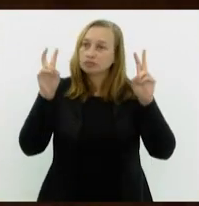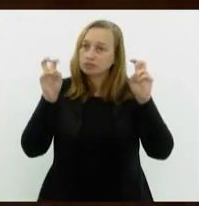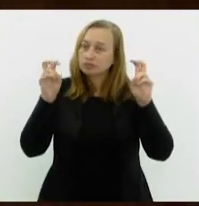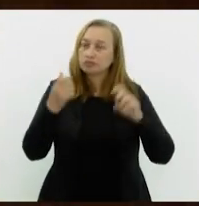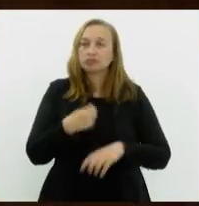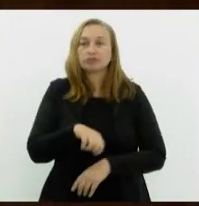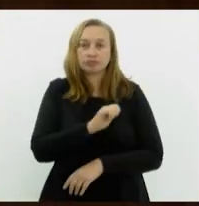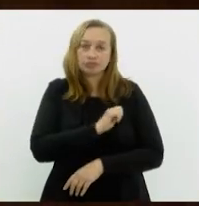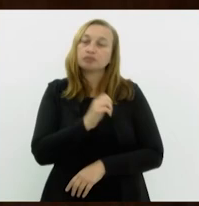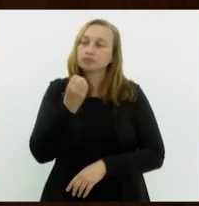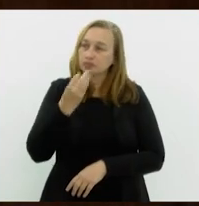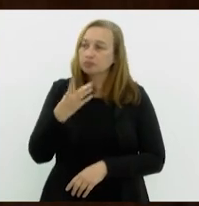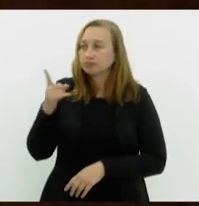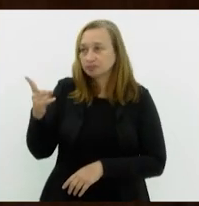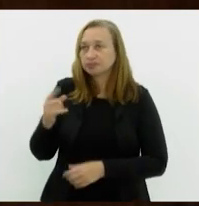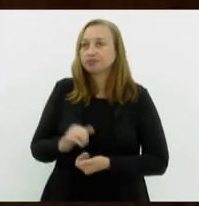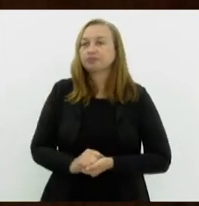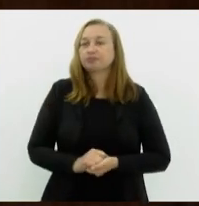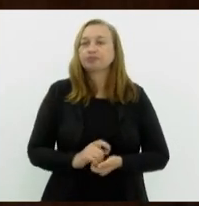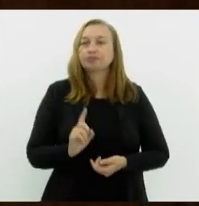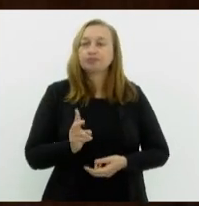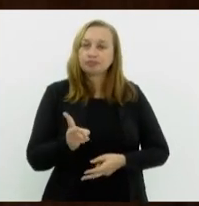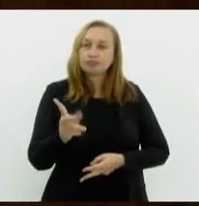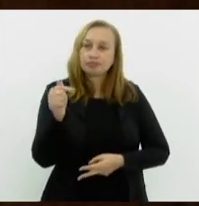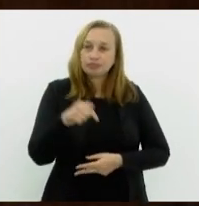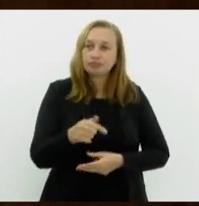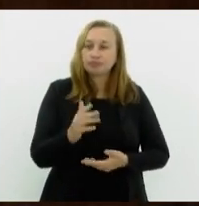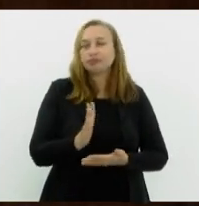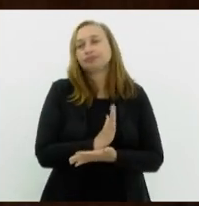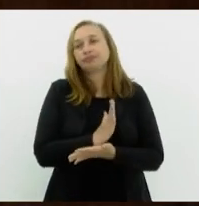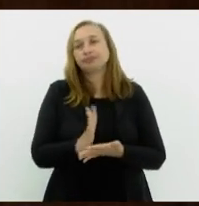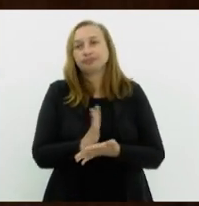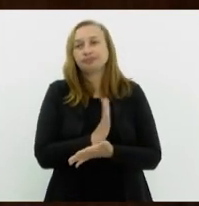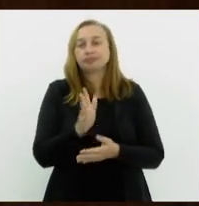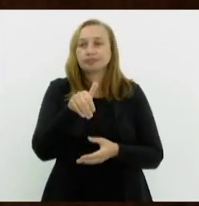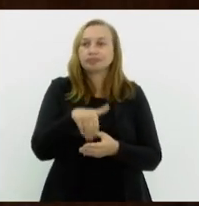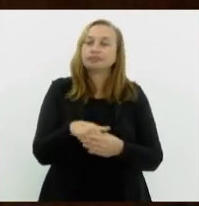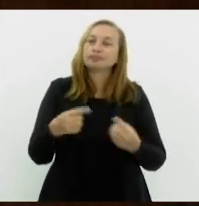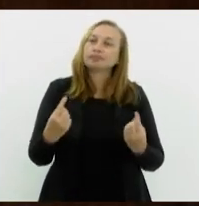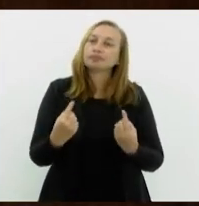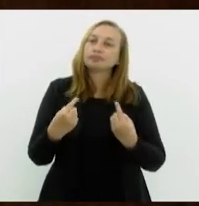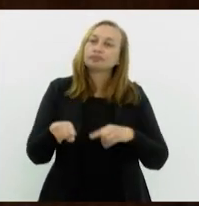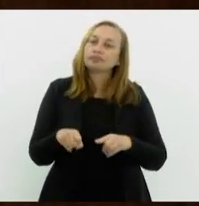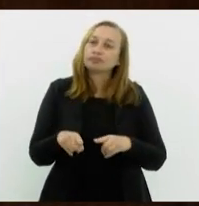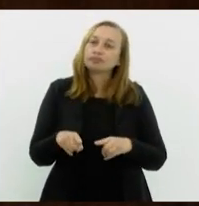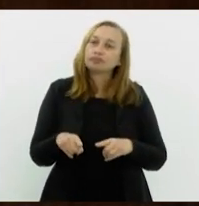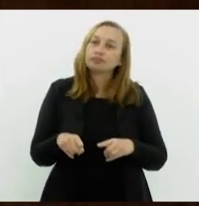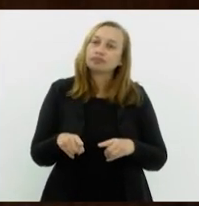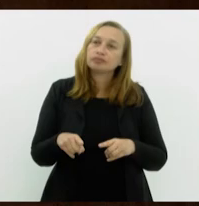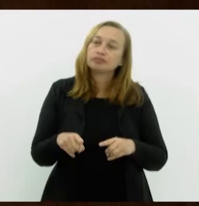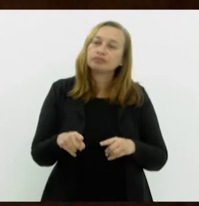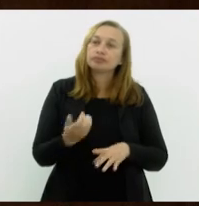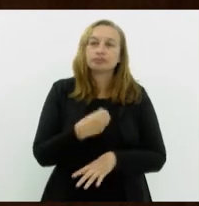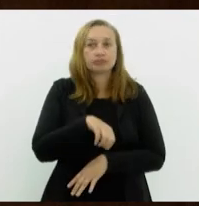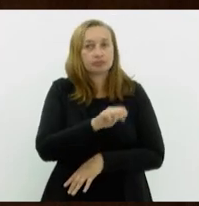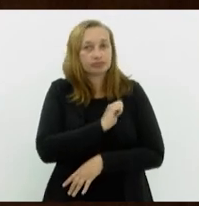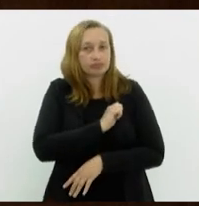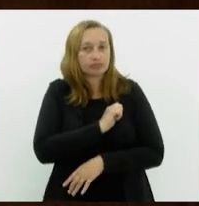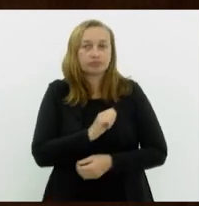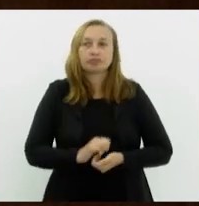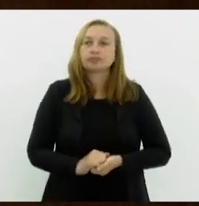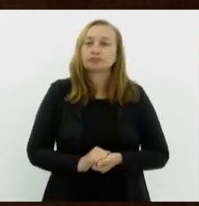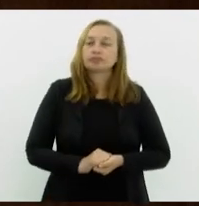foi bem. E a gente sempre aqui, muitas vezes, vota contra um incentivo fiscal